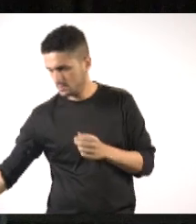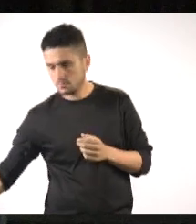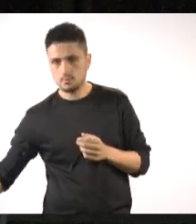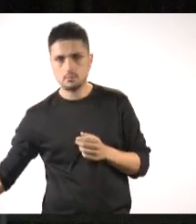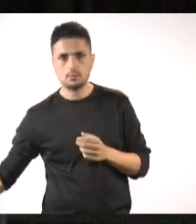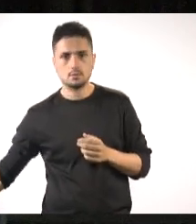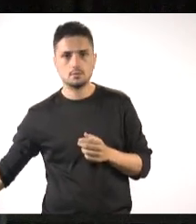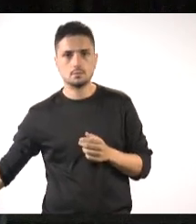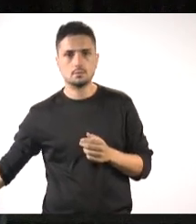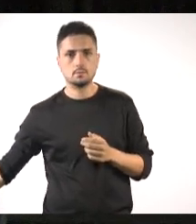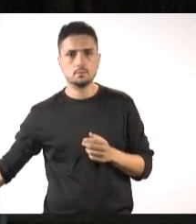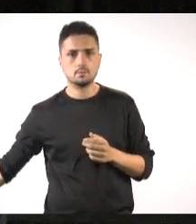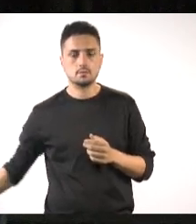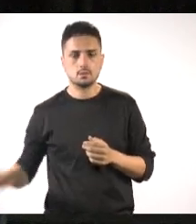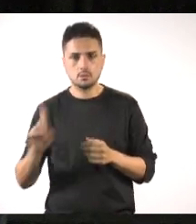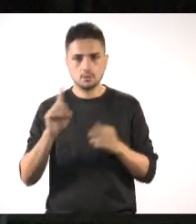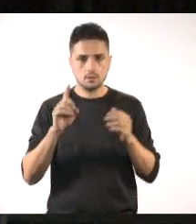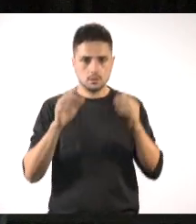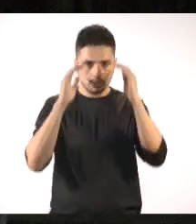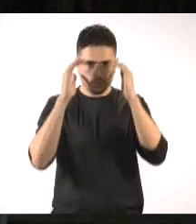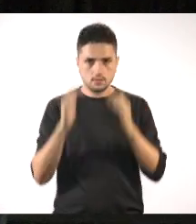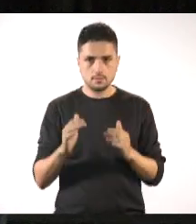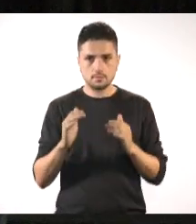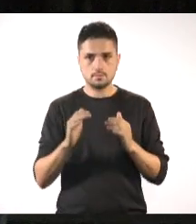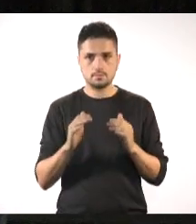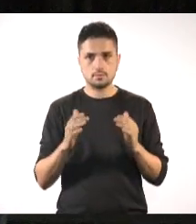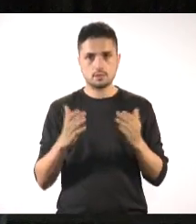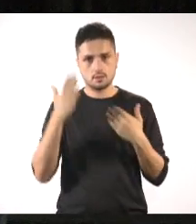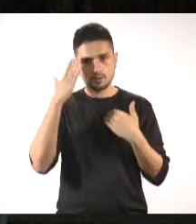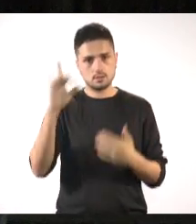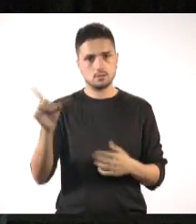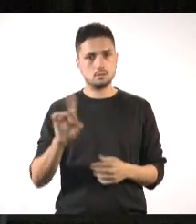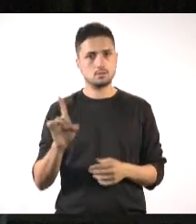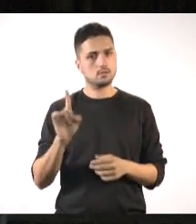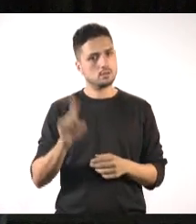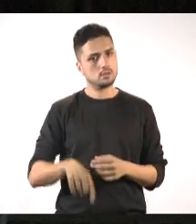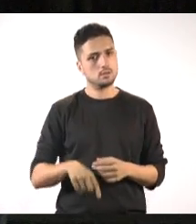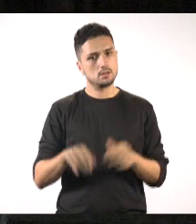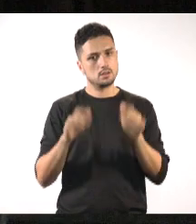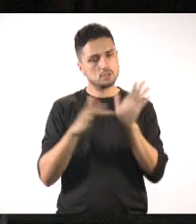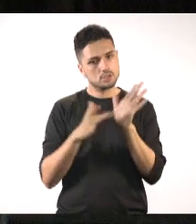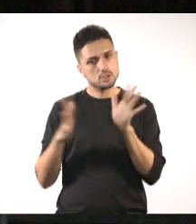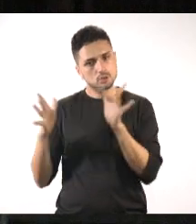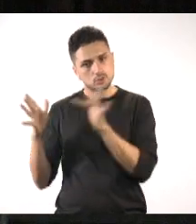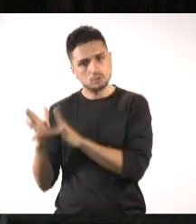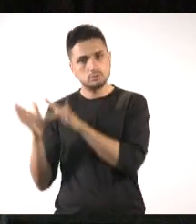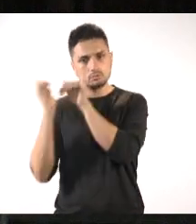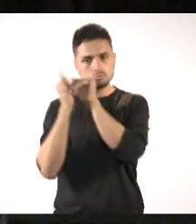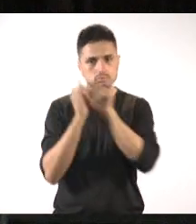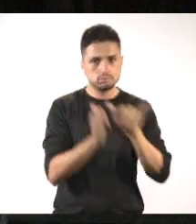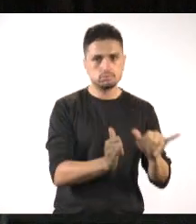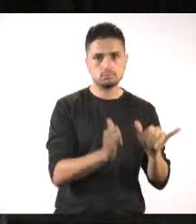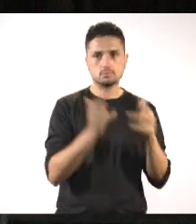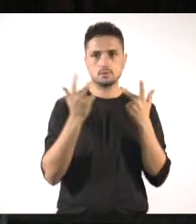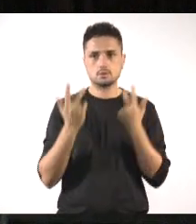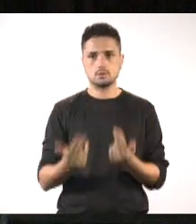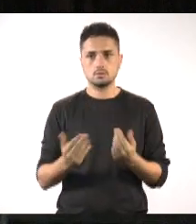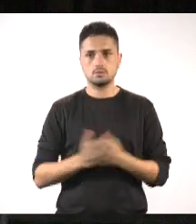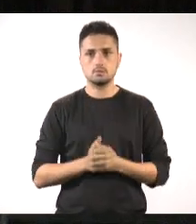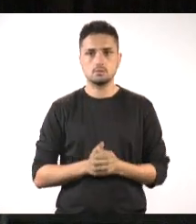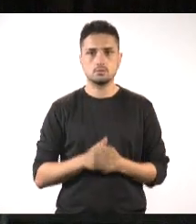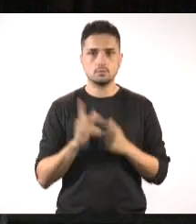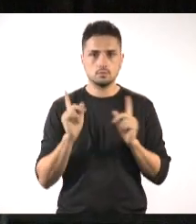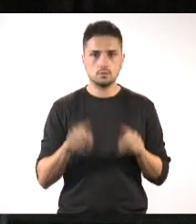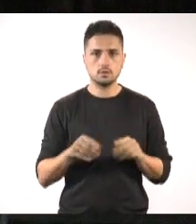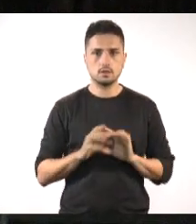respondendo àquilo que Jesus Cristo pregou. Então, o que nós procuramos com a Pastoral do Menor? Libertar-los da